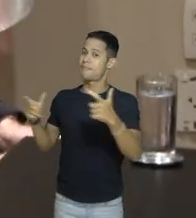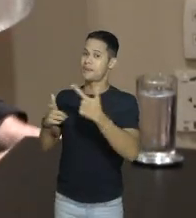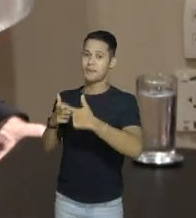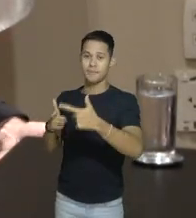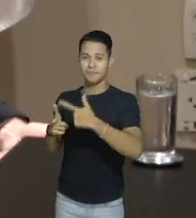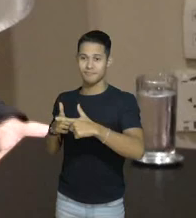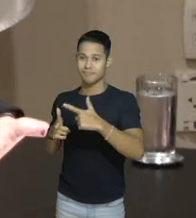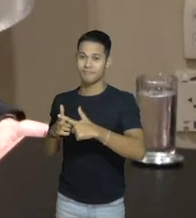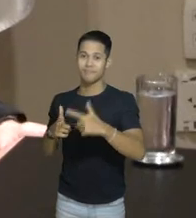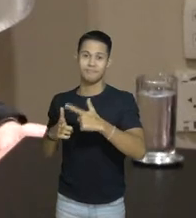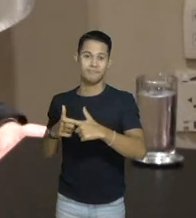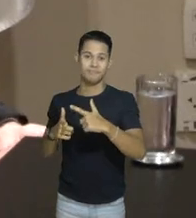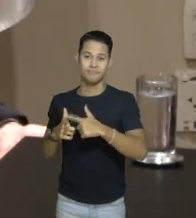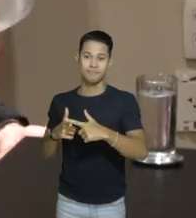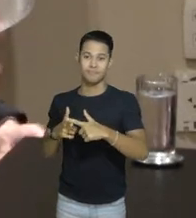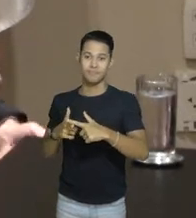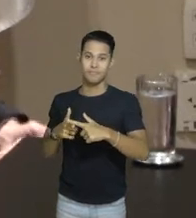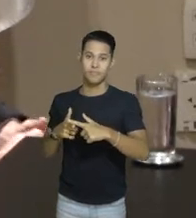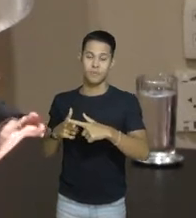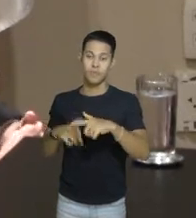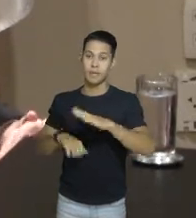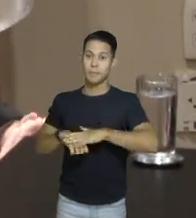é a nossa maior demanda, assim, né?